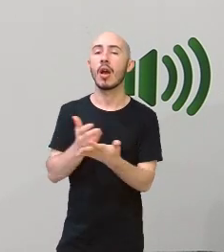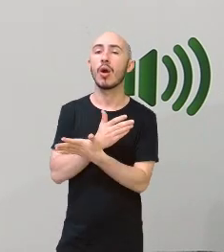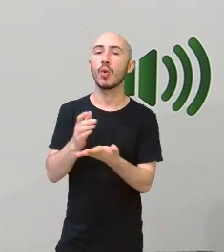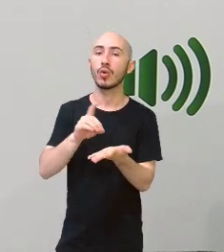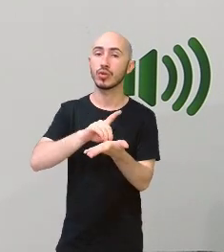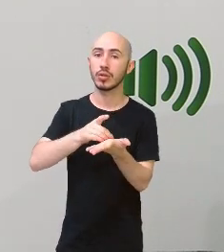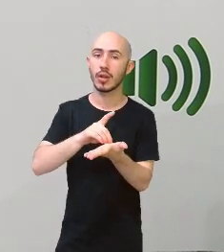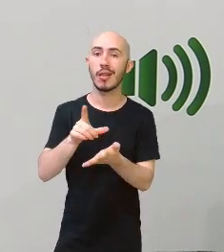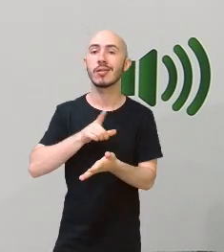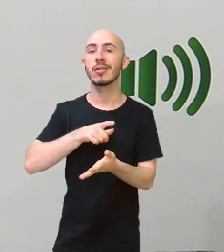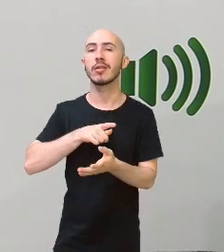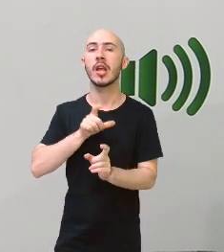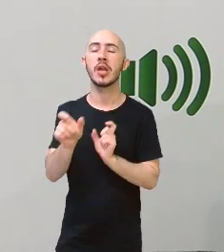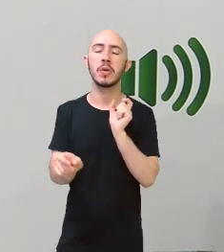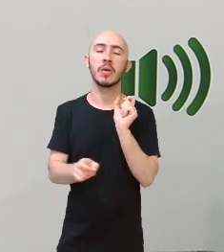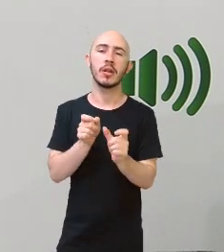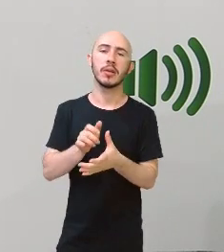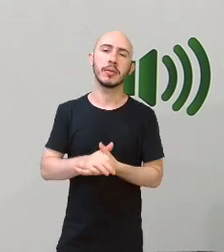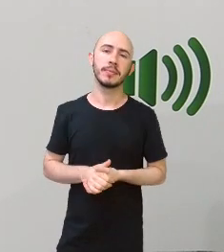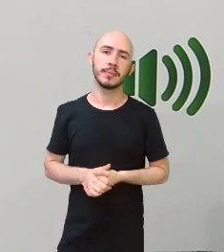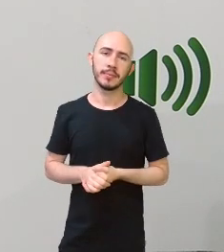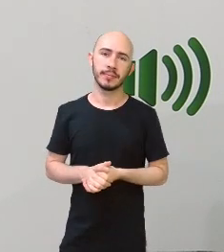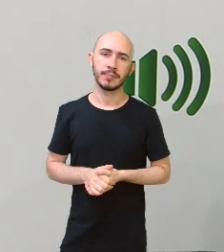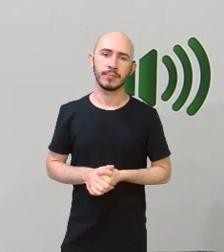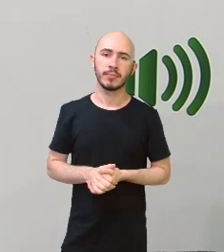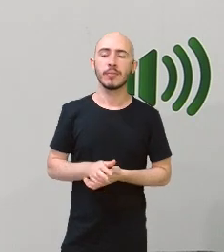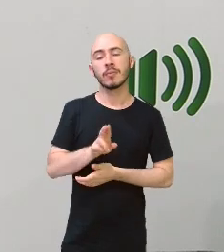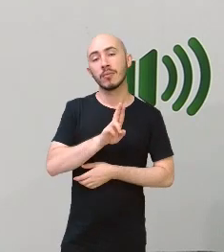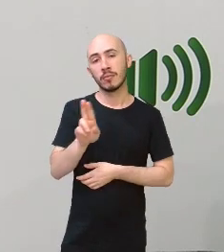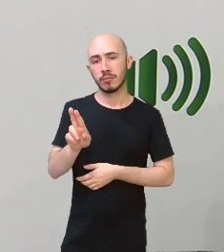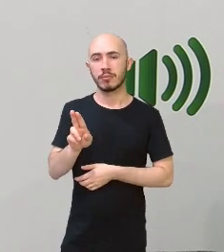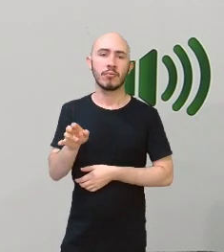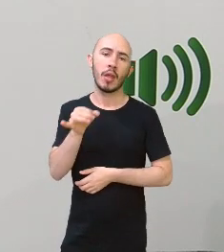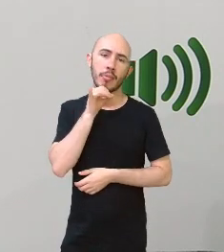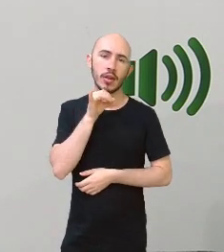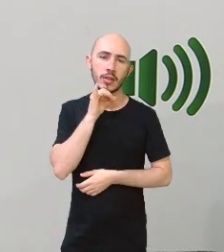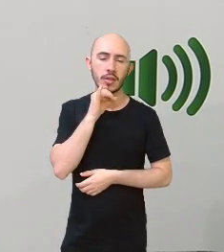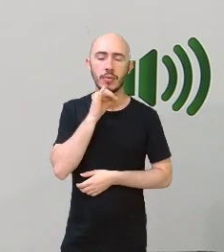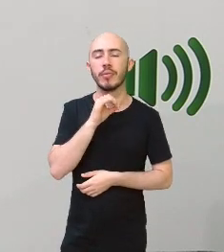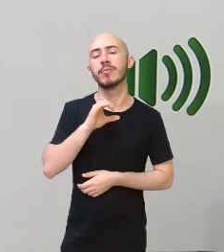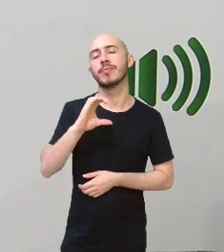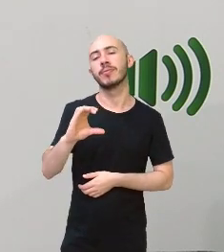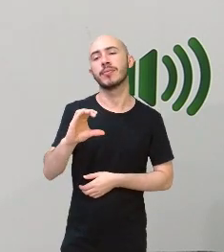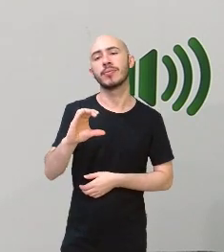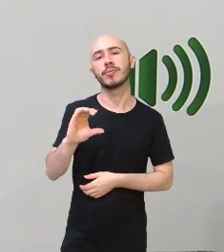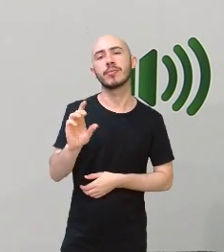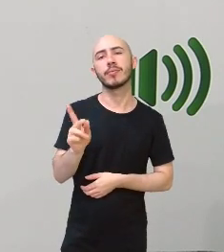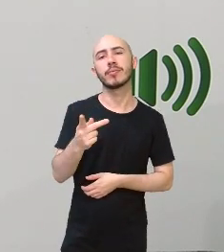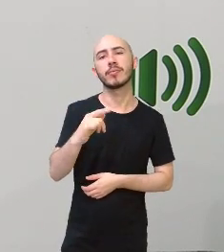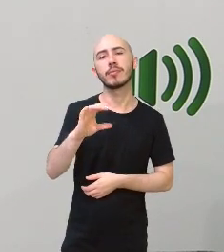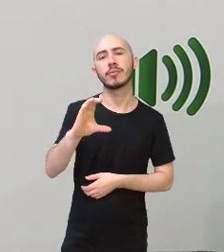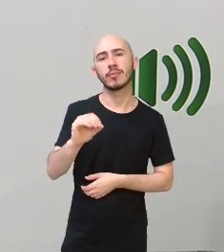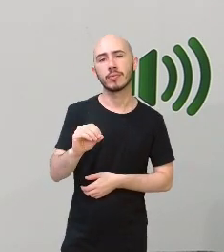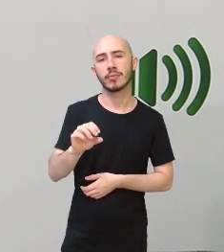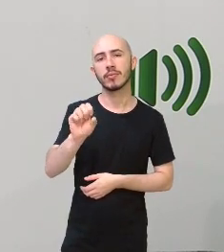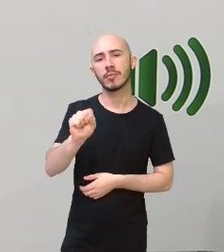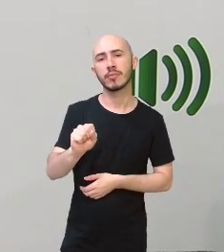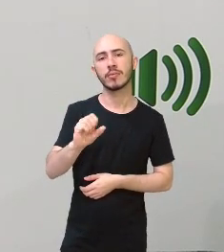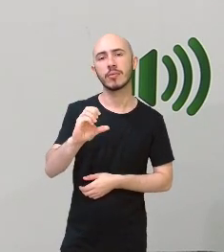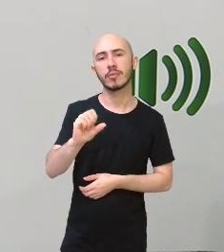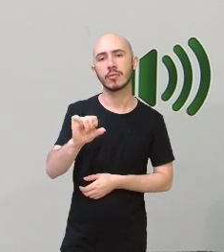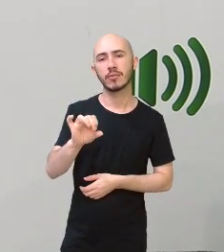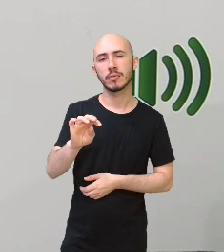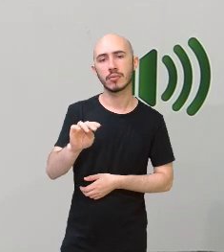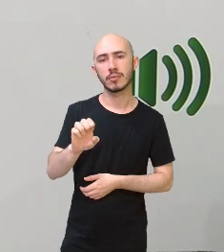dicionários tem um nome, por exemplo, Chico Science, que foi uma pessoa muito importante aqui na questão da cultura, da nossa